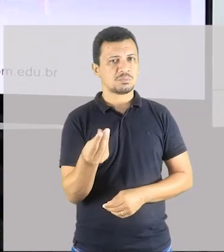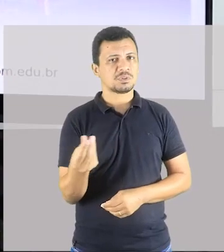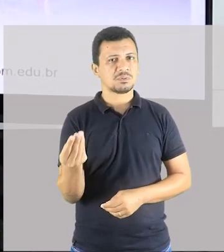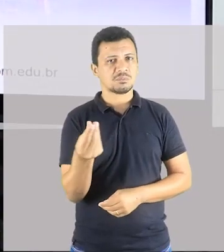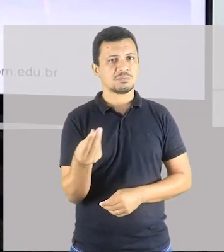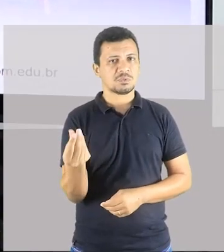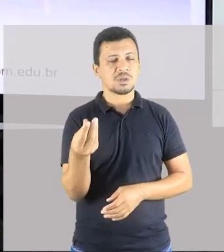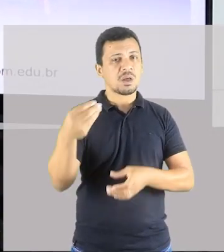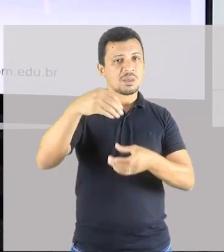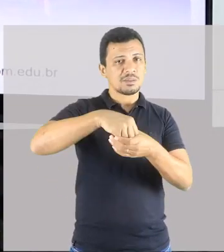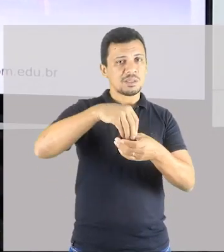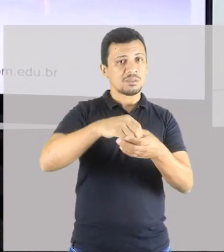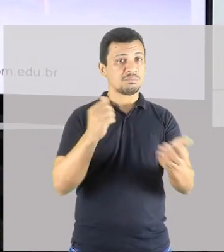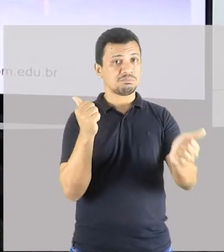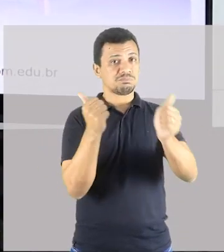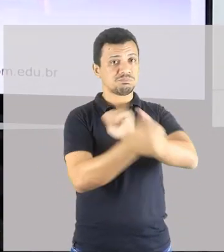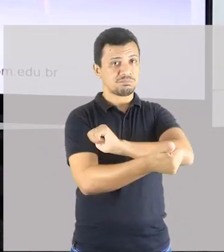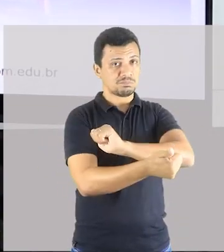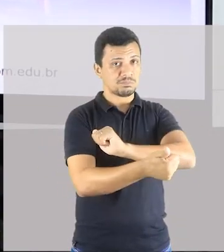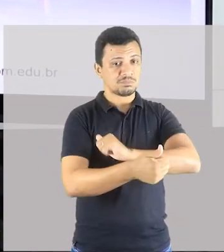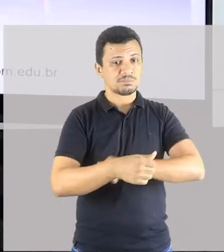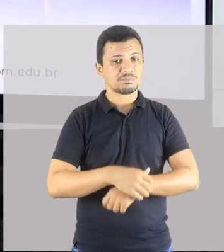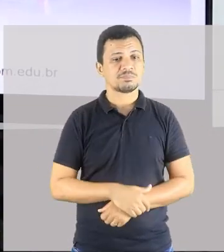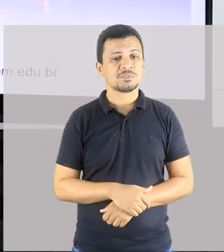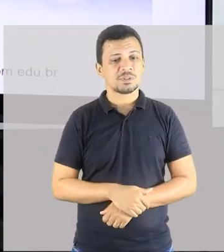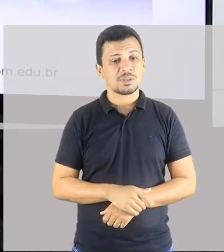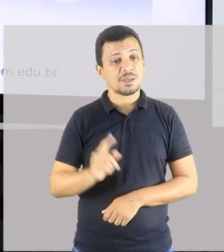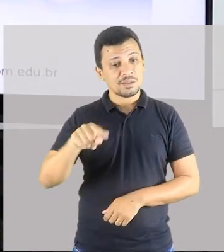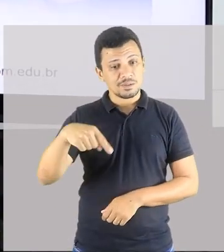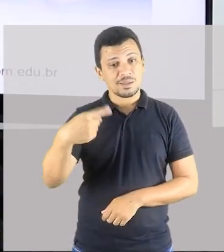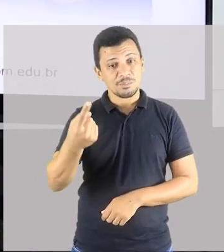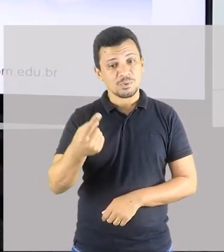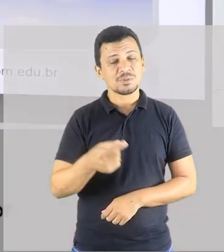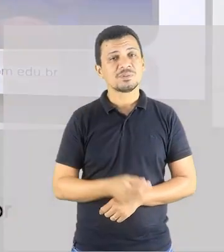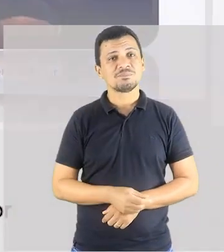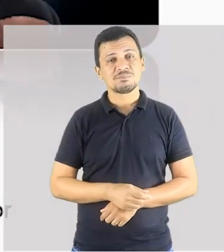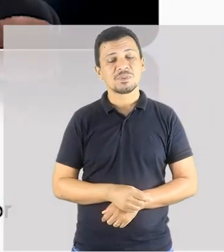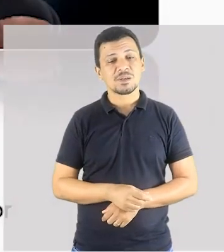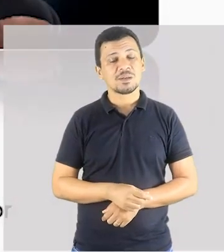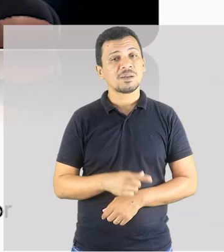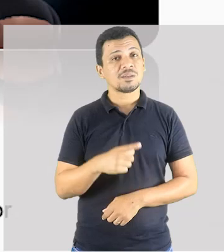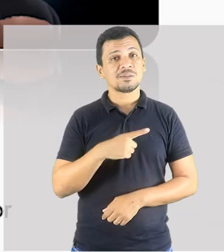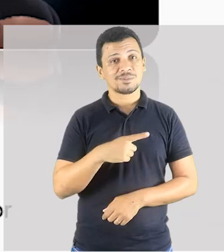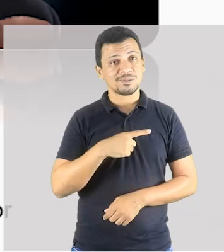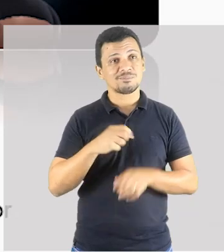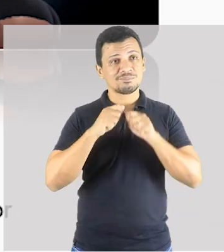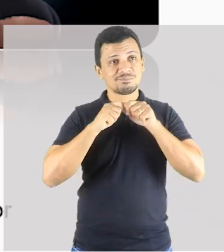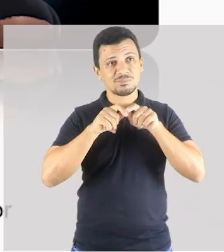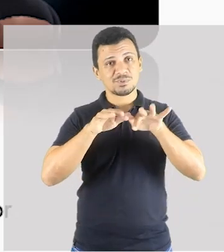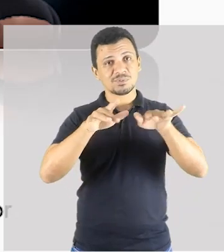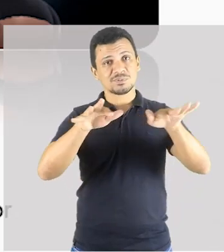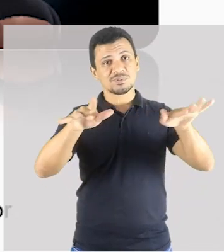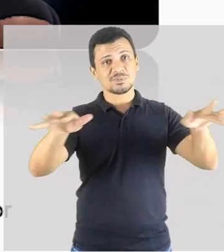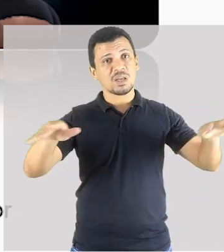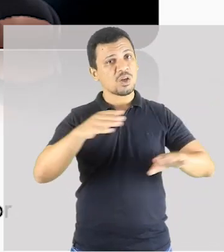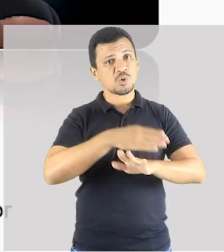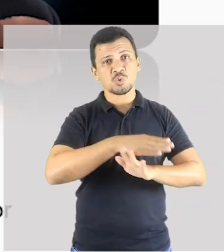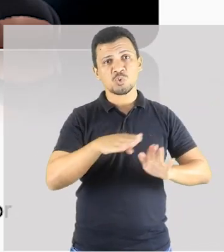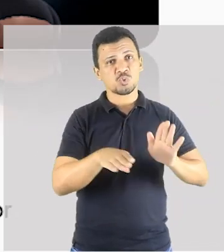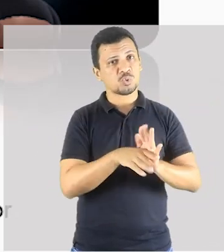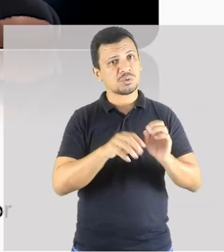substância dentro desse meio esportivo. Posteriormente, isso se propaga, né, para dentro